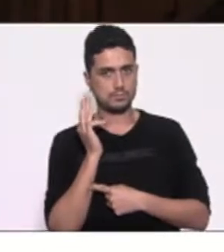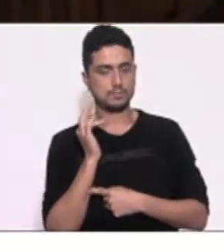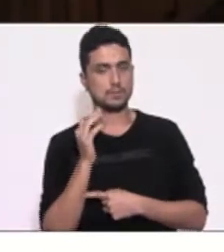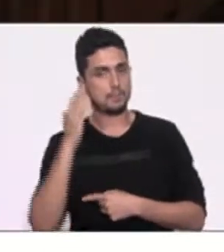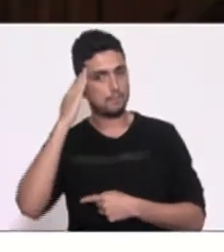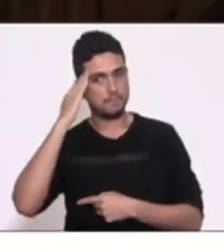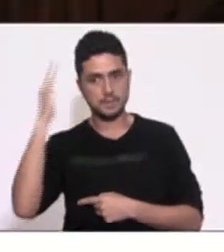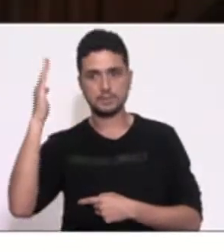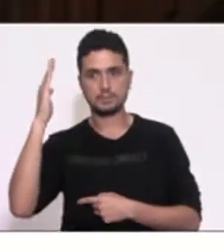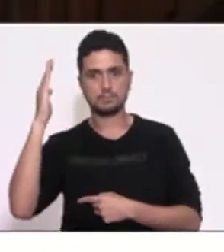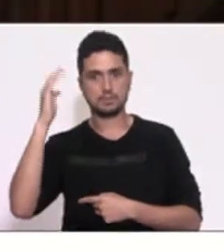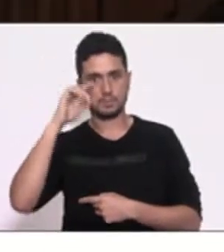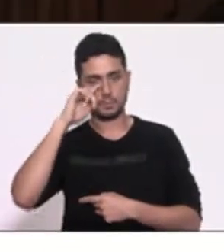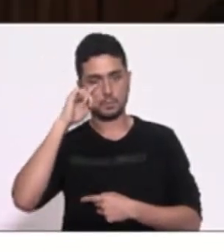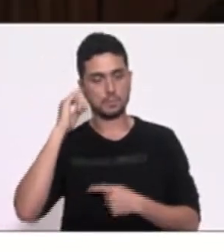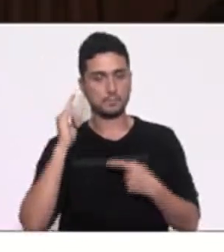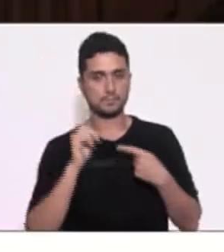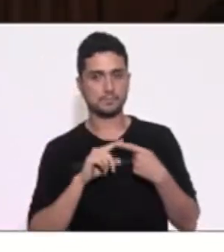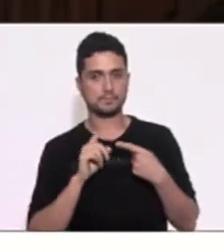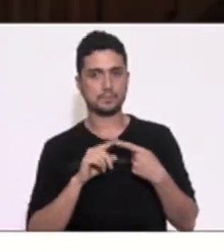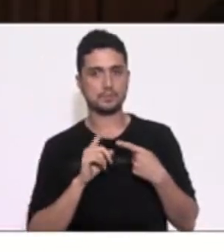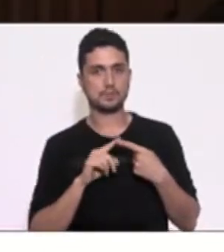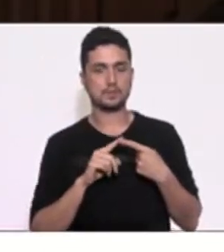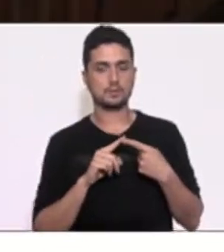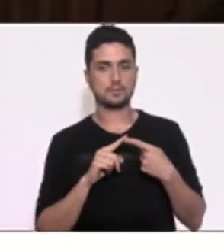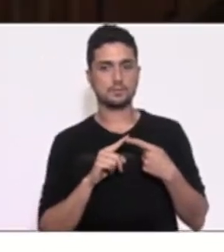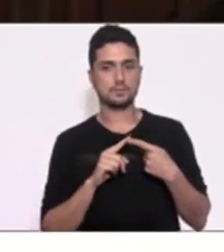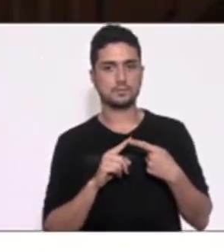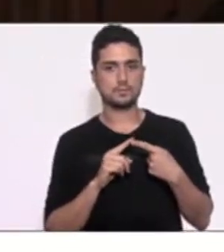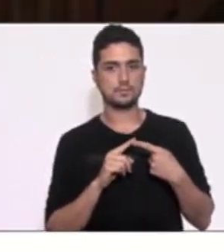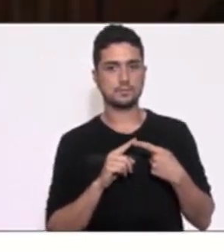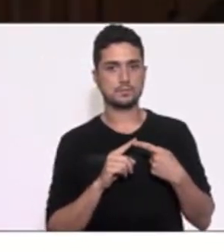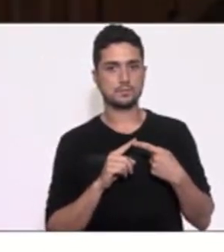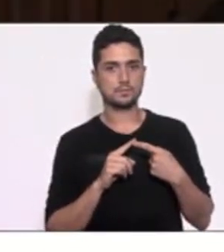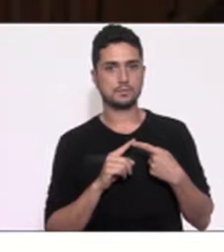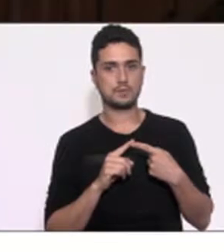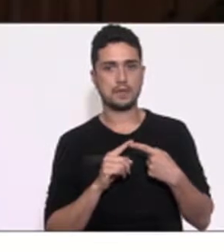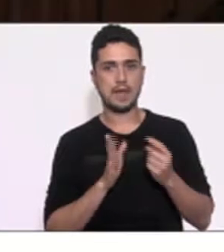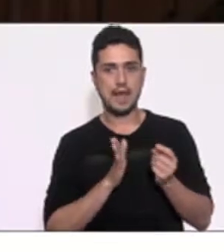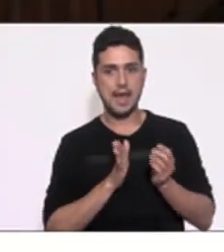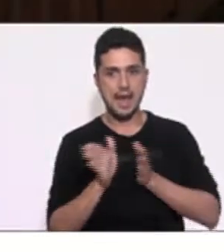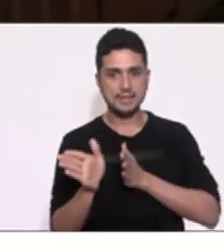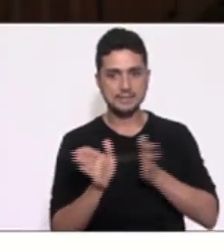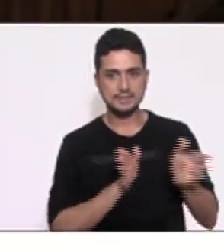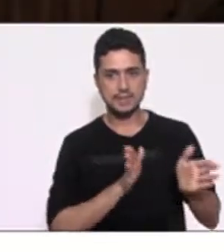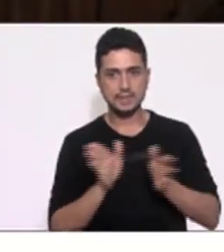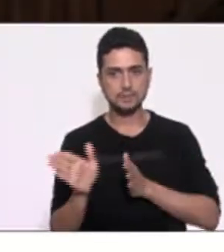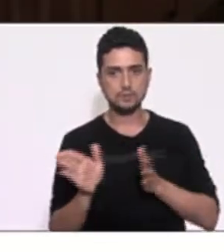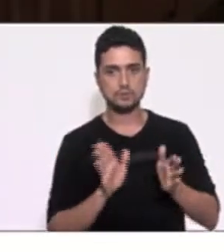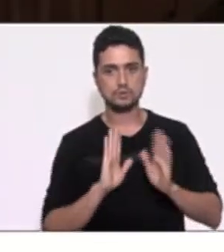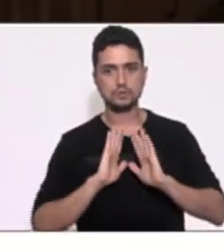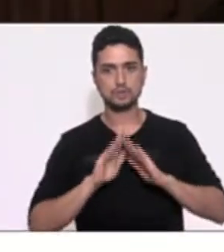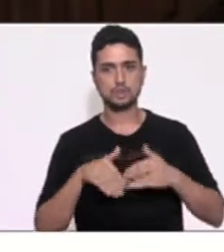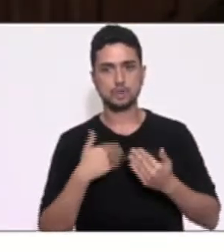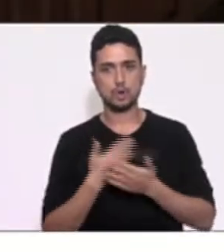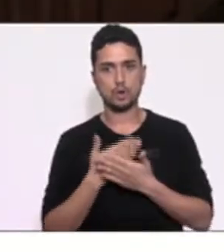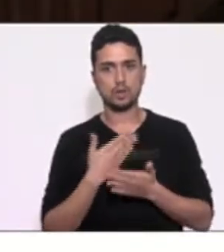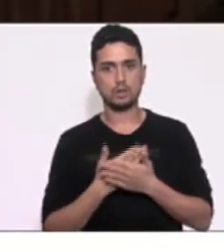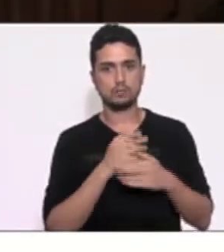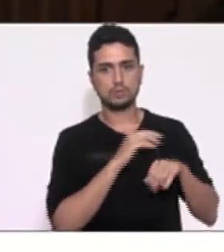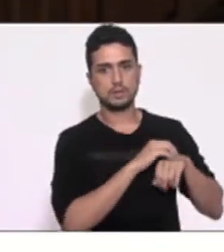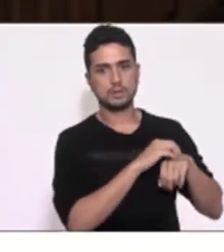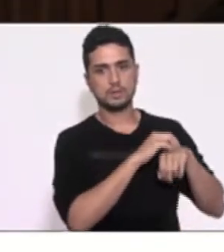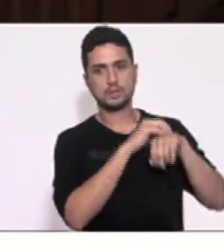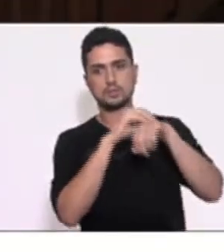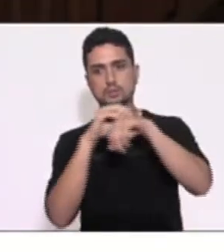matricial, que é a etapa da garantia do acesso à escola. Garantia